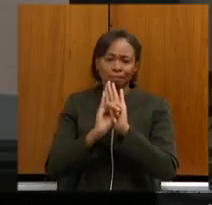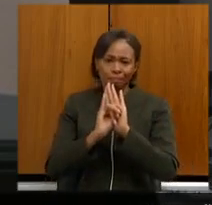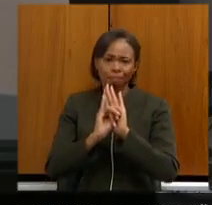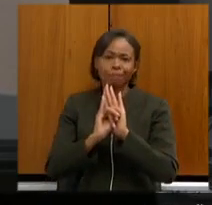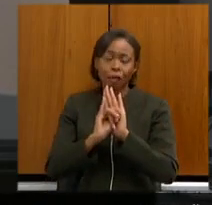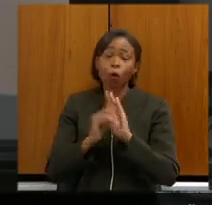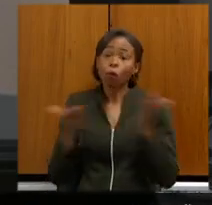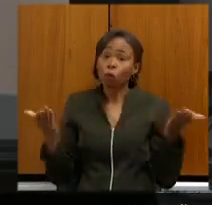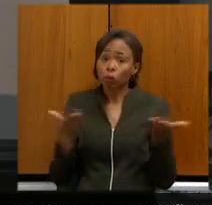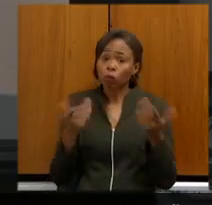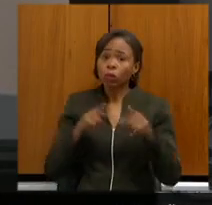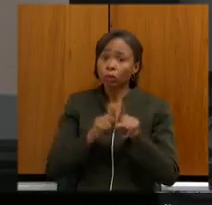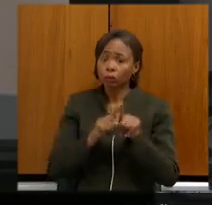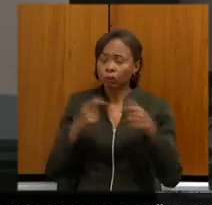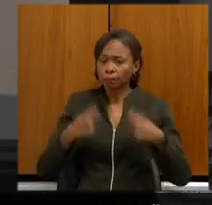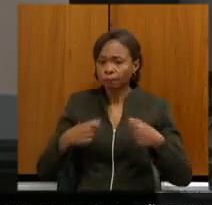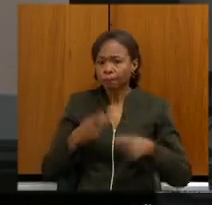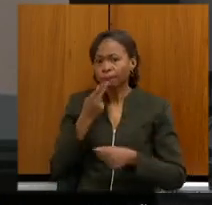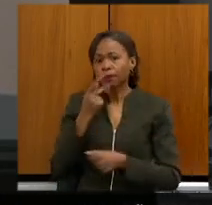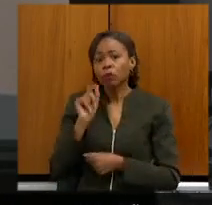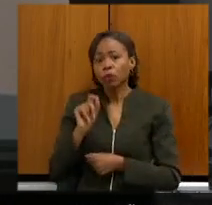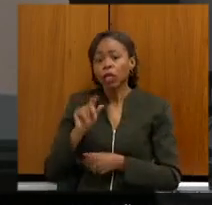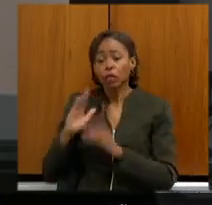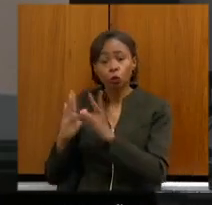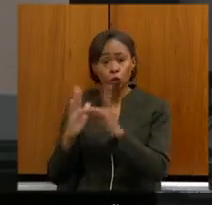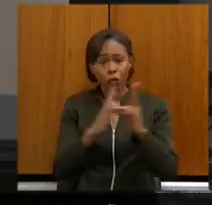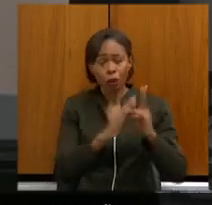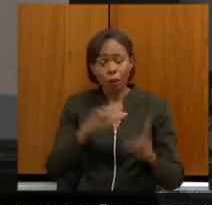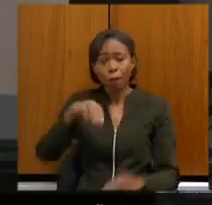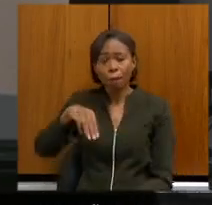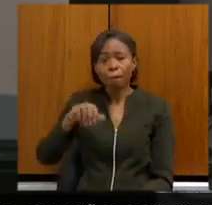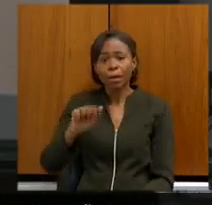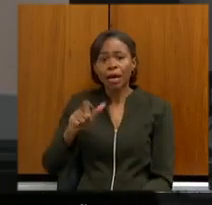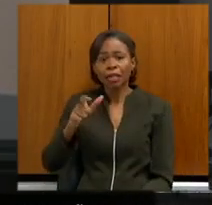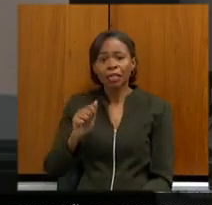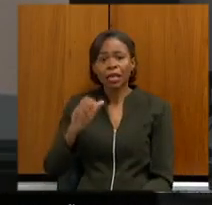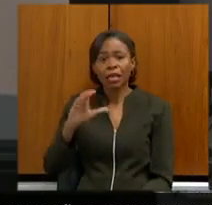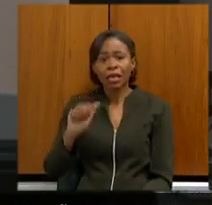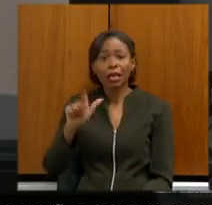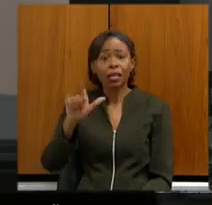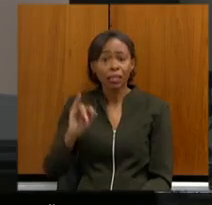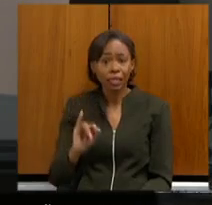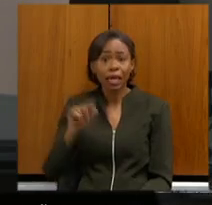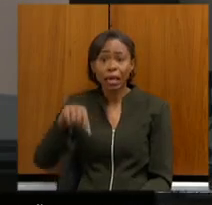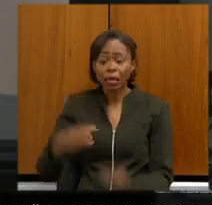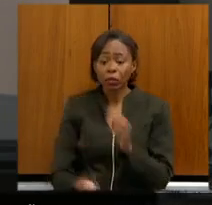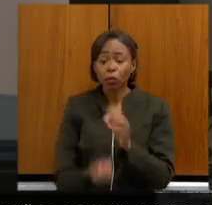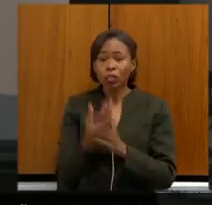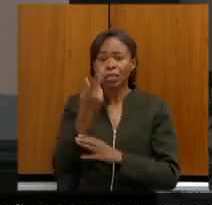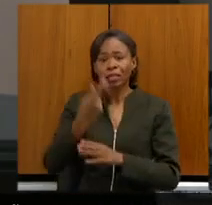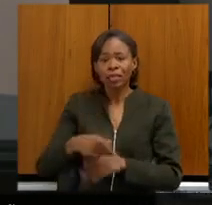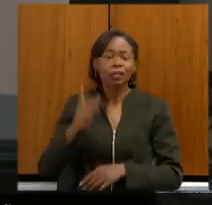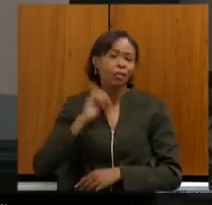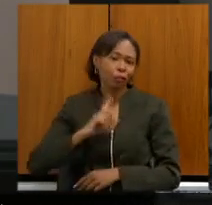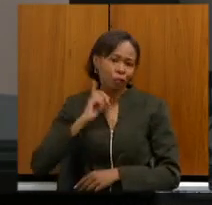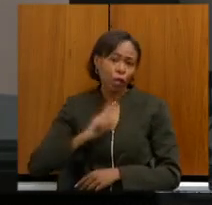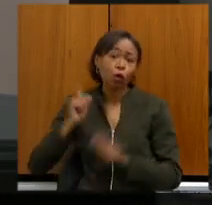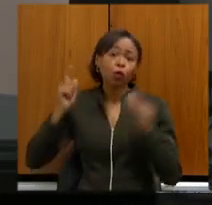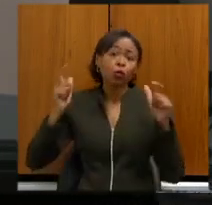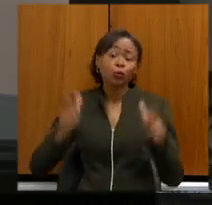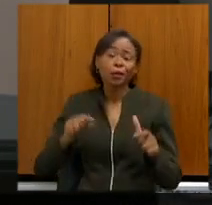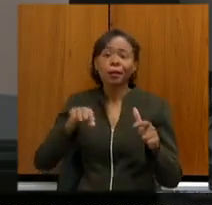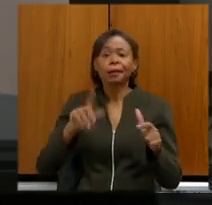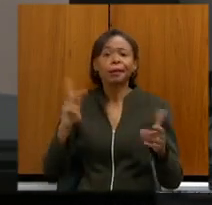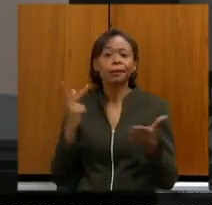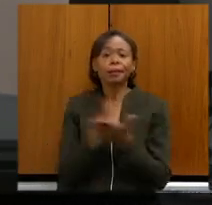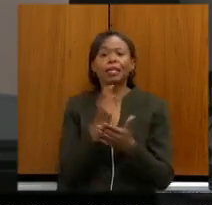hoje também é preciso falar dos povos indígenas maxakali originário aqui do Estado de Minas Gerais onde sua região é